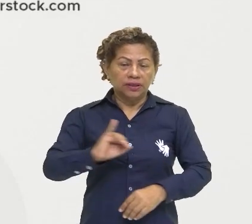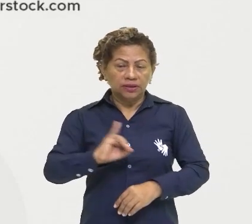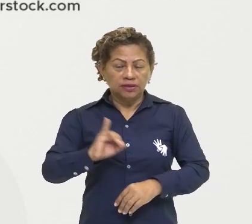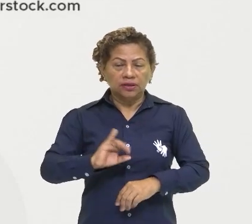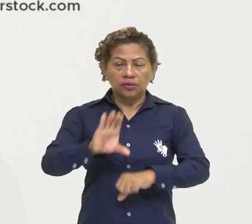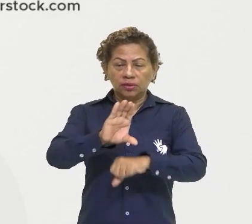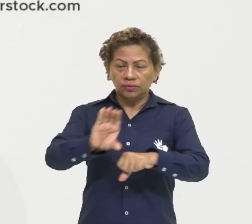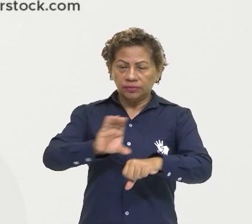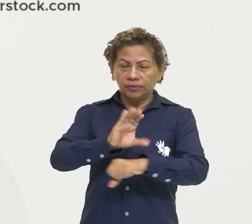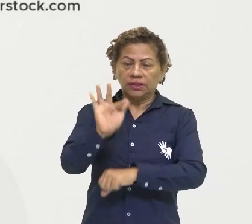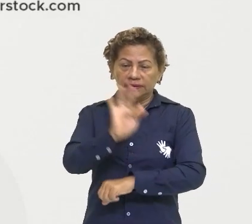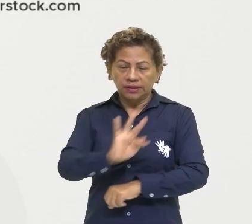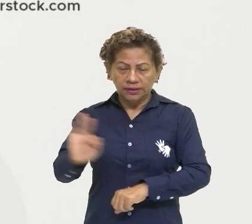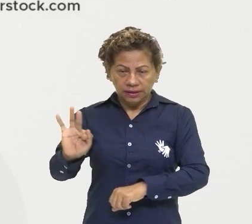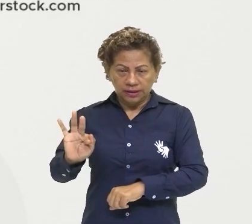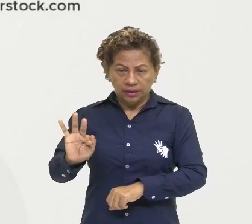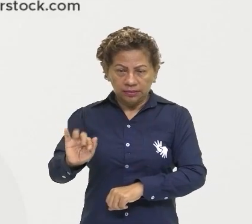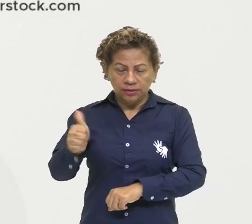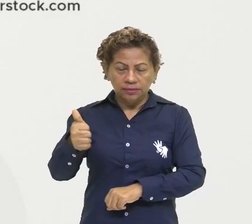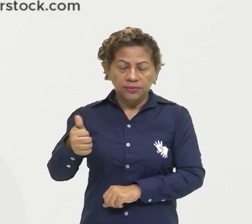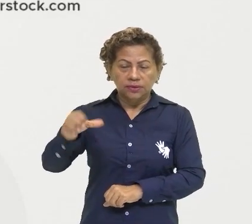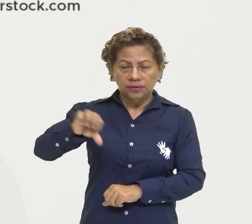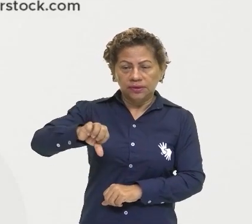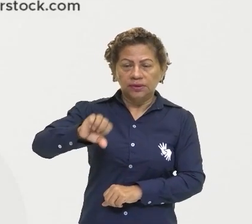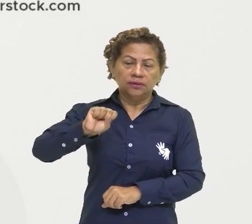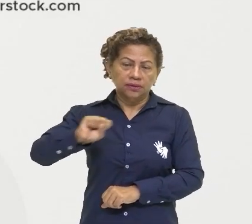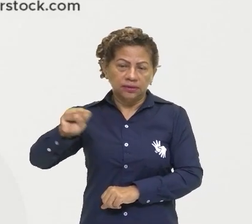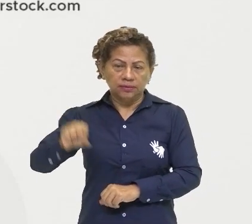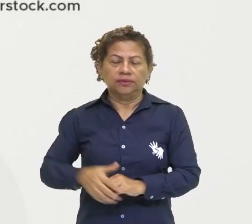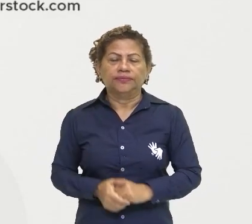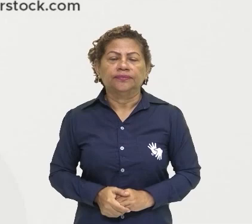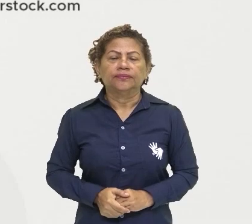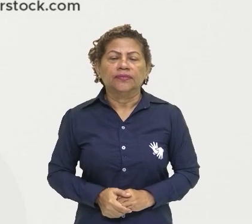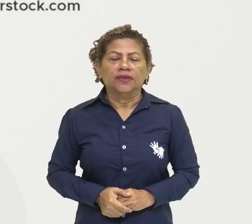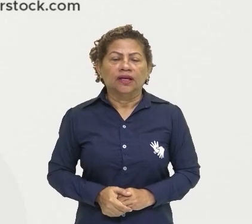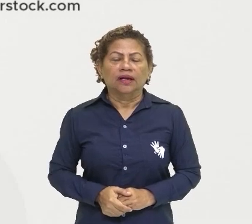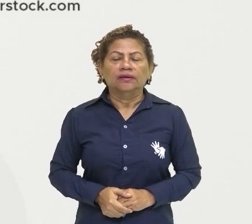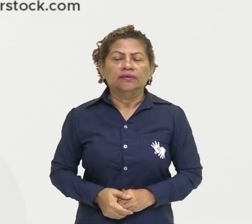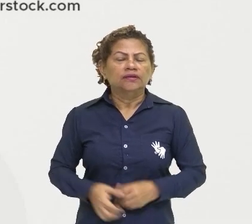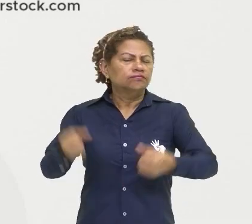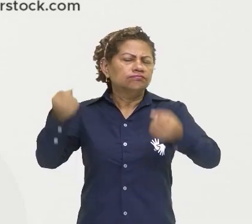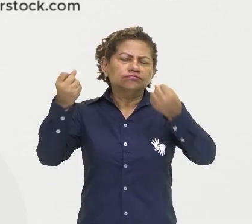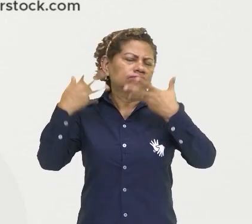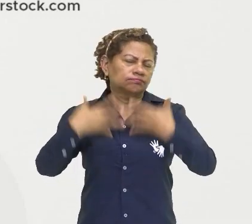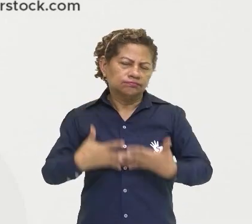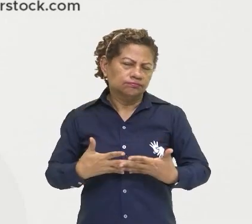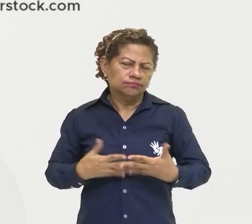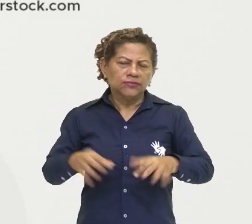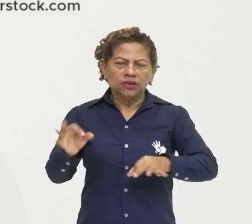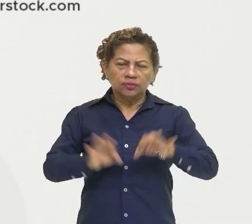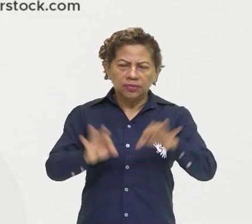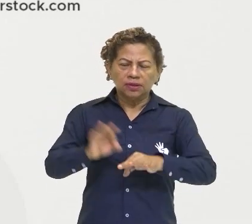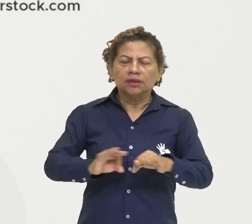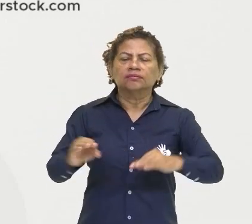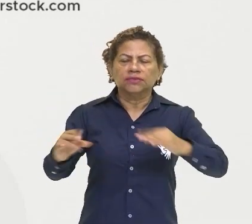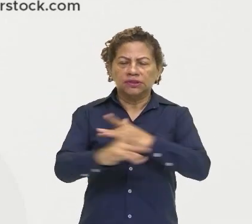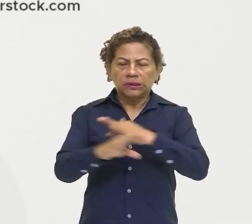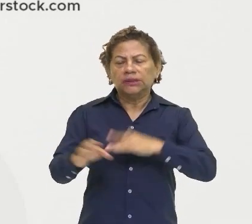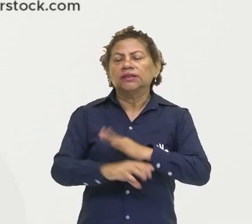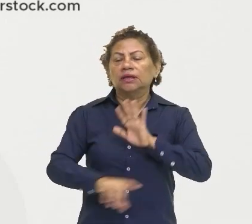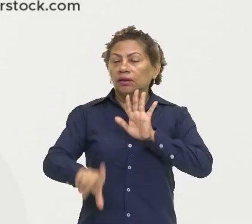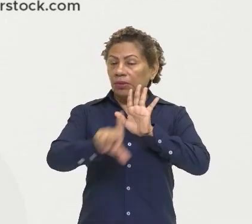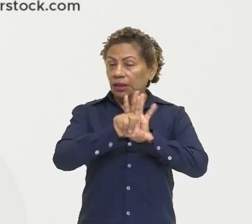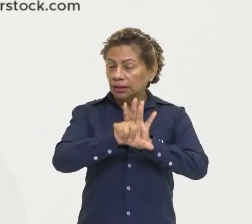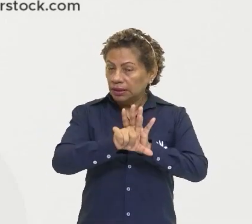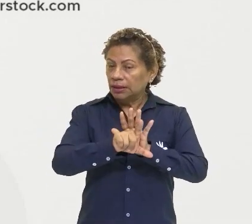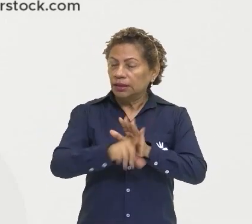A gente viu que o plano diretor de uma cidade é uma lei municipal, tá bom? Que é elaborada com a participação da Câmara